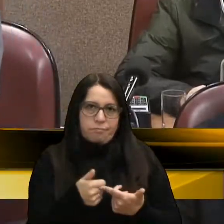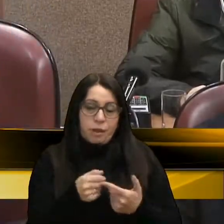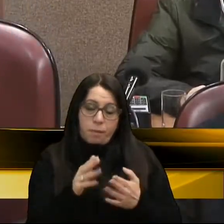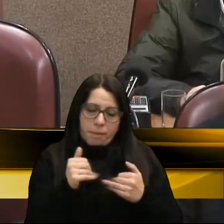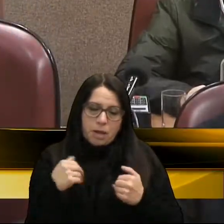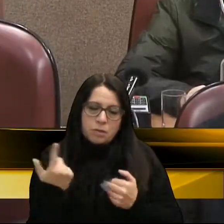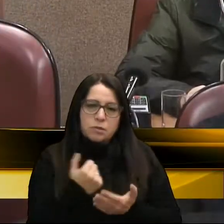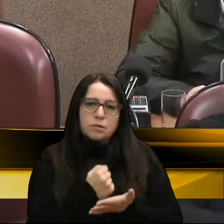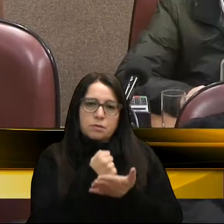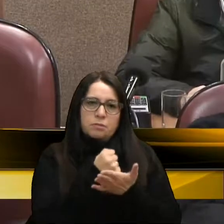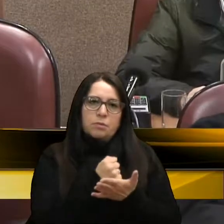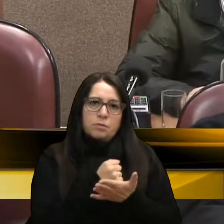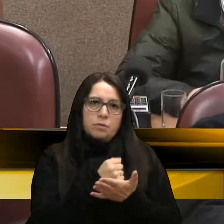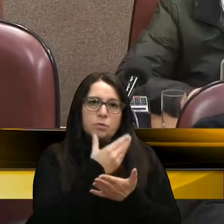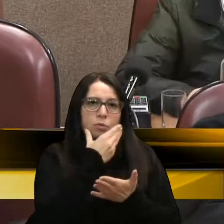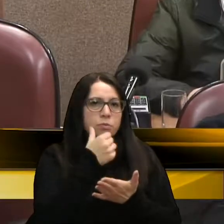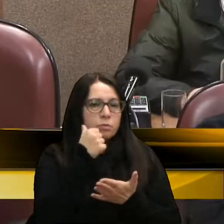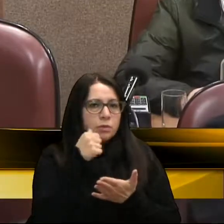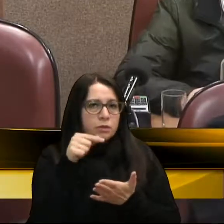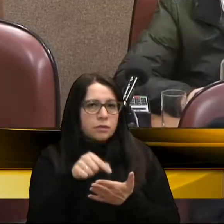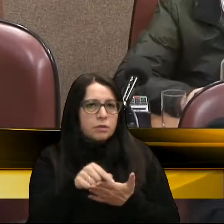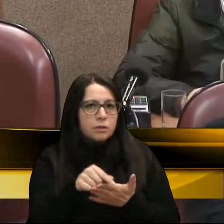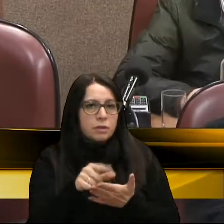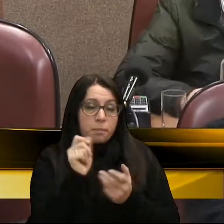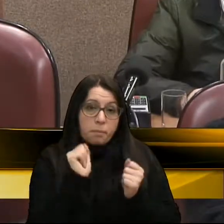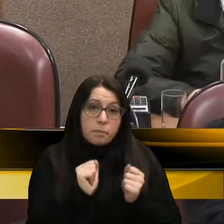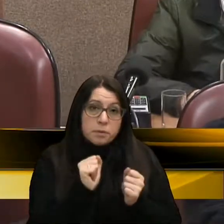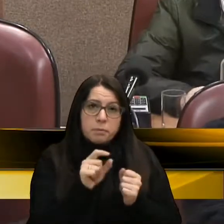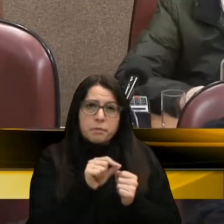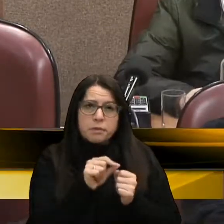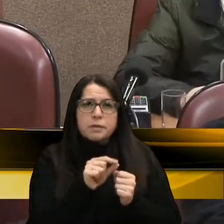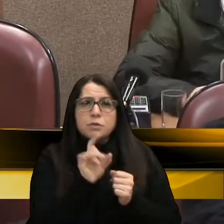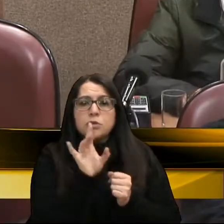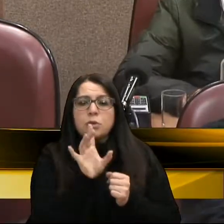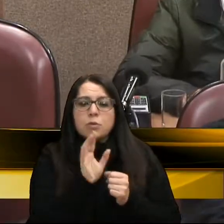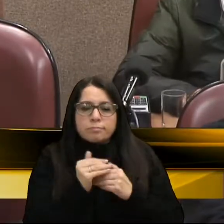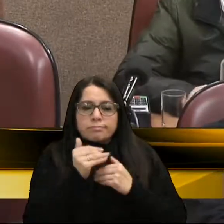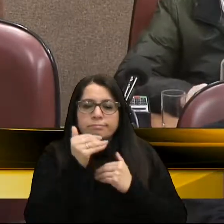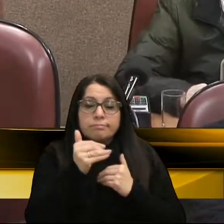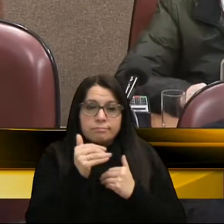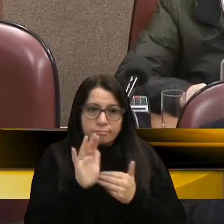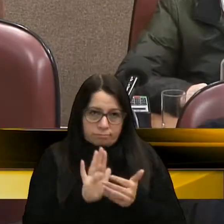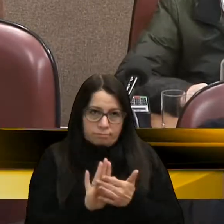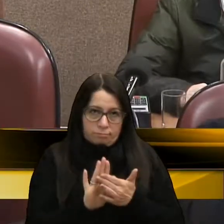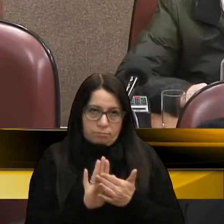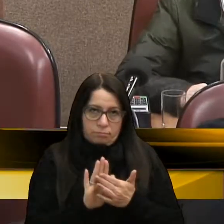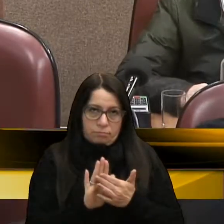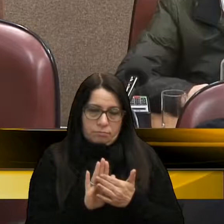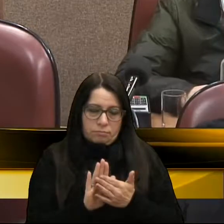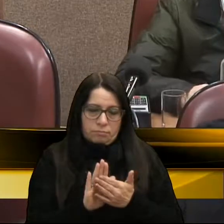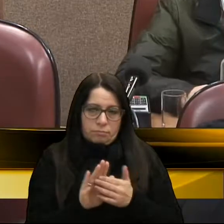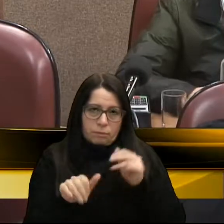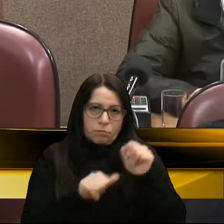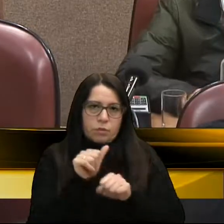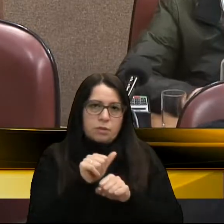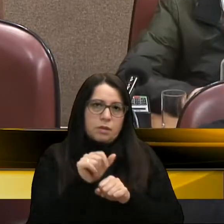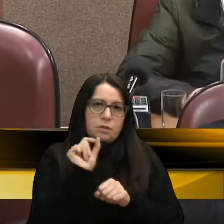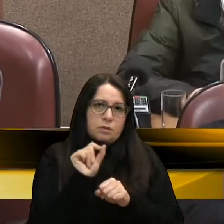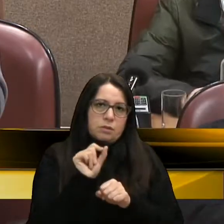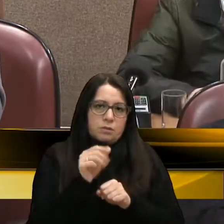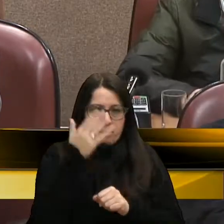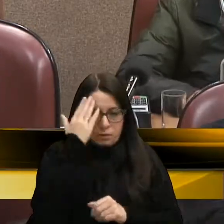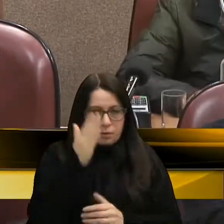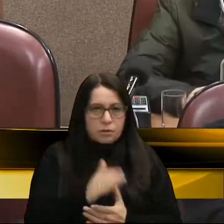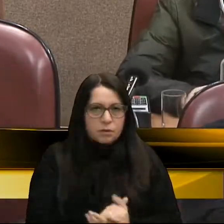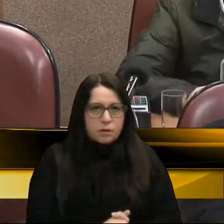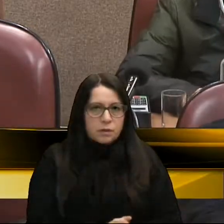aqui o apoio das senhoras e dos senhores para que possamos dar apenas um passo para reverter essa situação. Muito